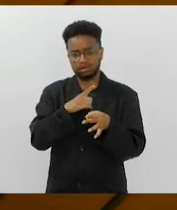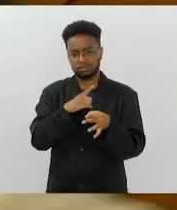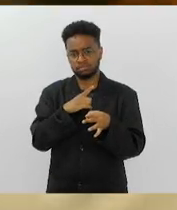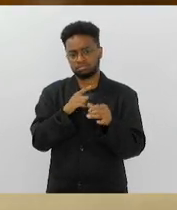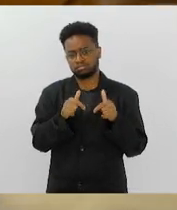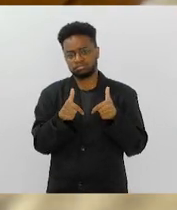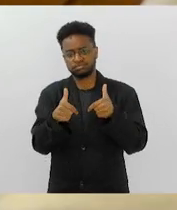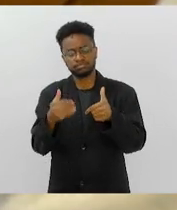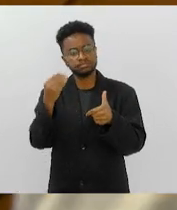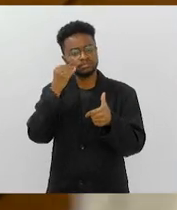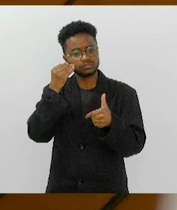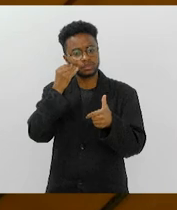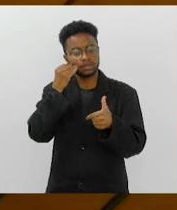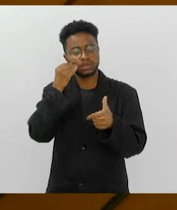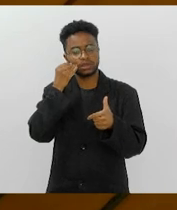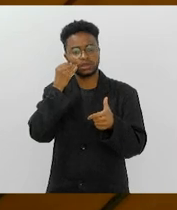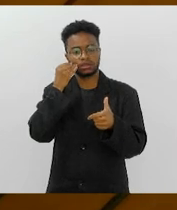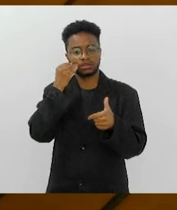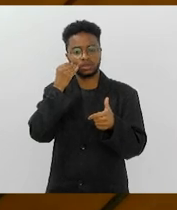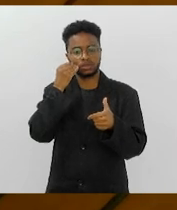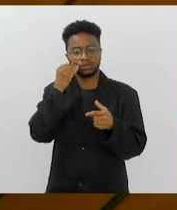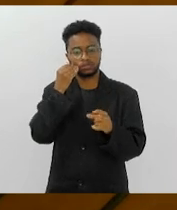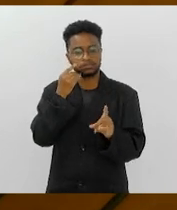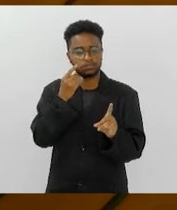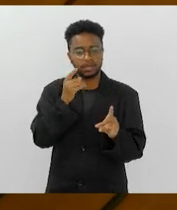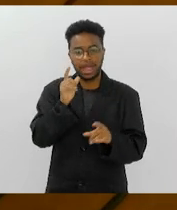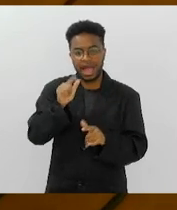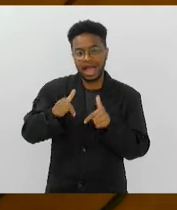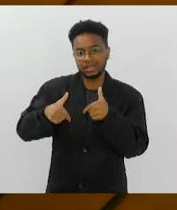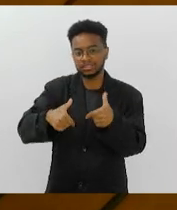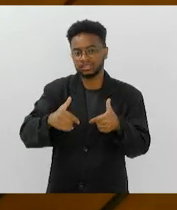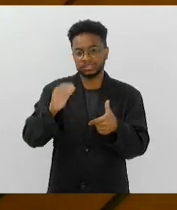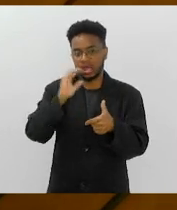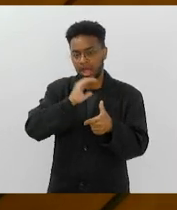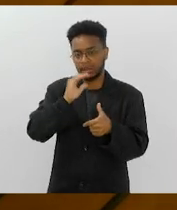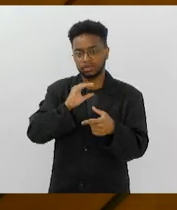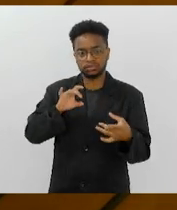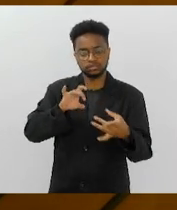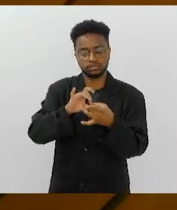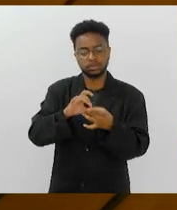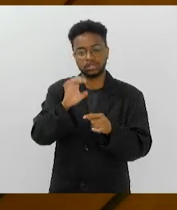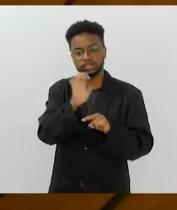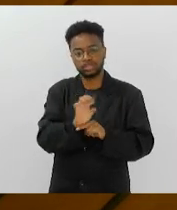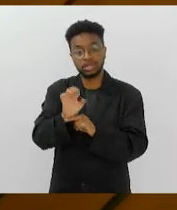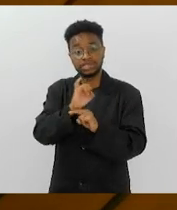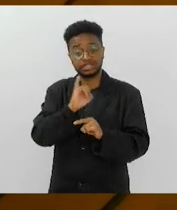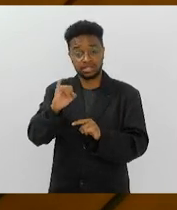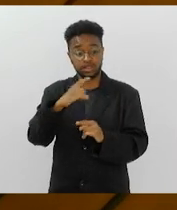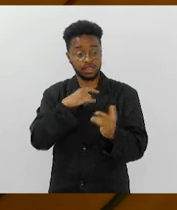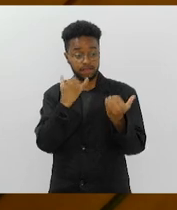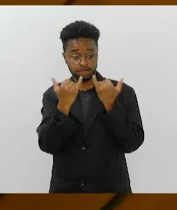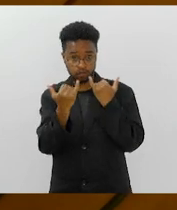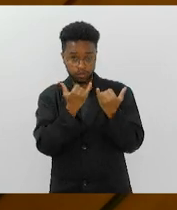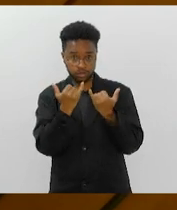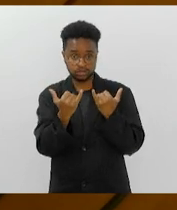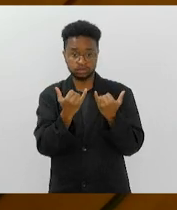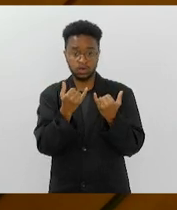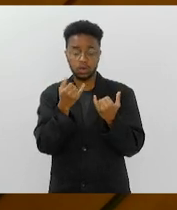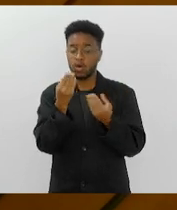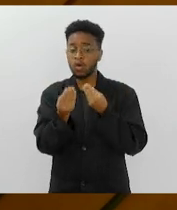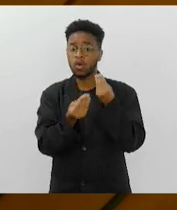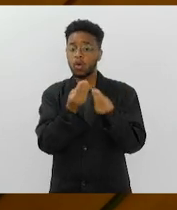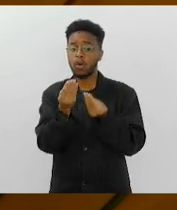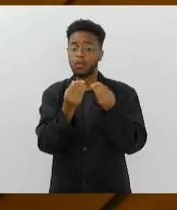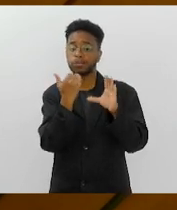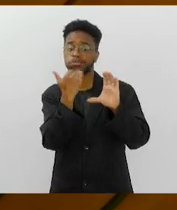para capilarização mais adequada nos estados. Quando receber essa informação, isso